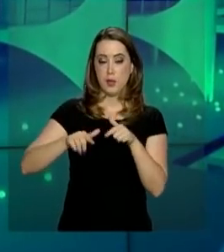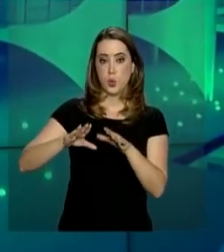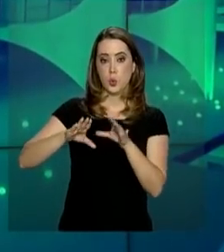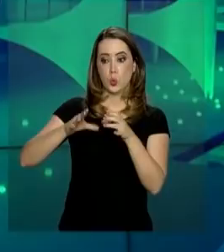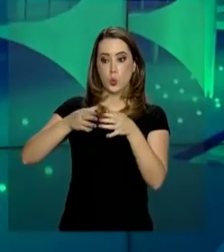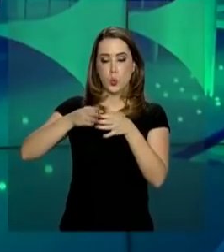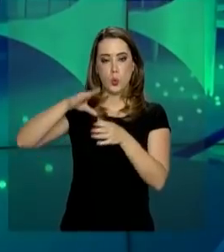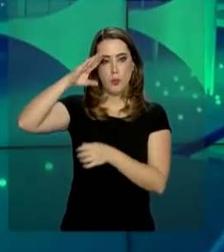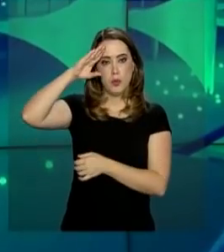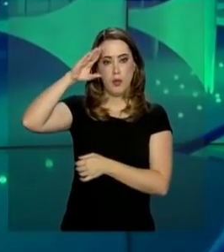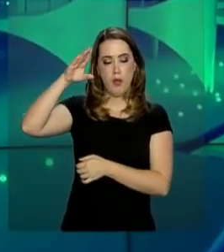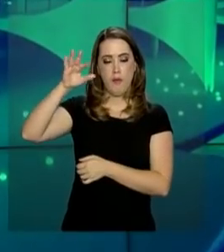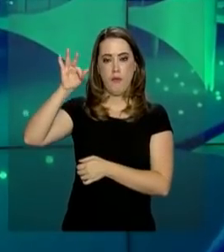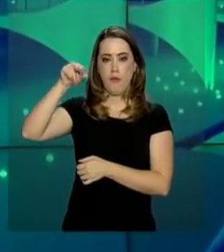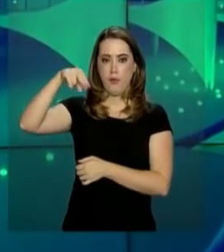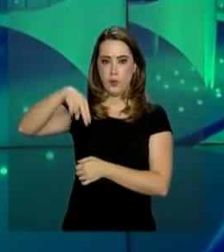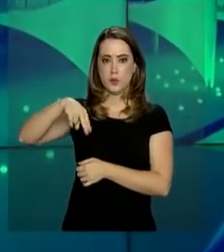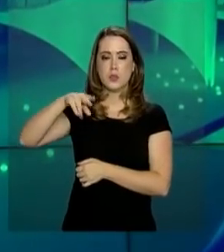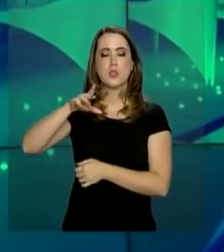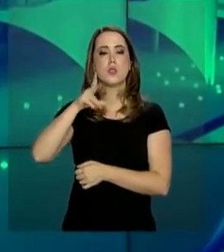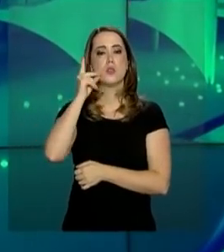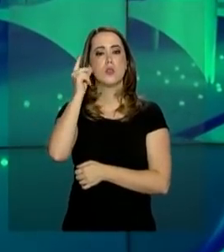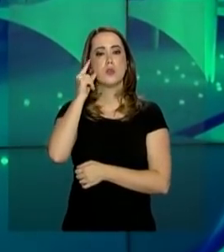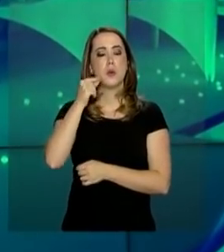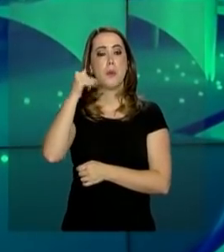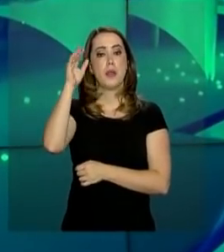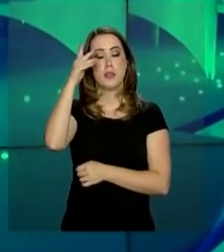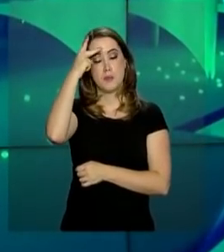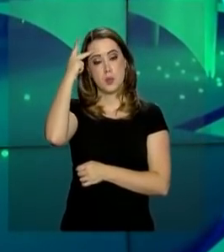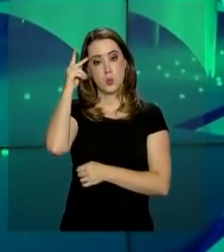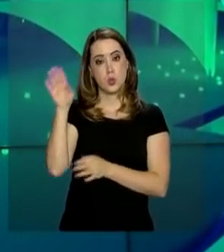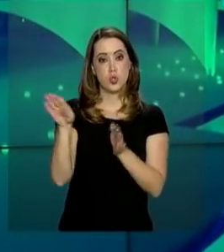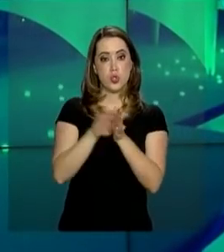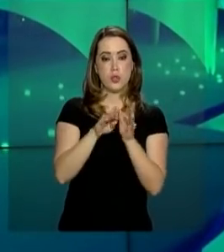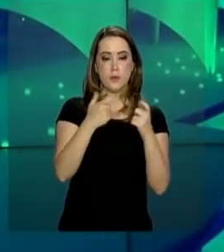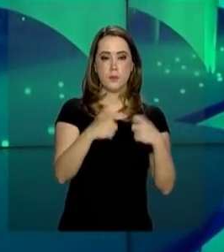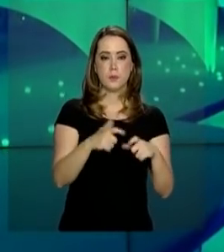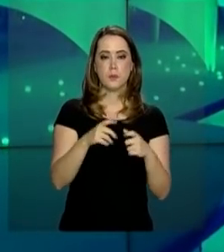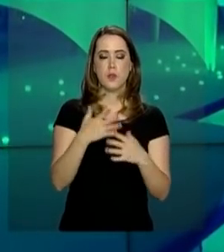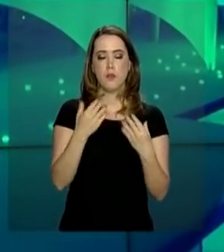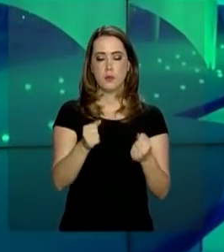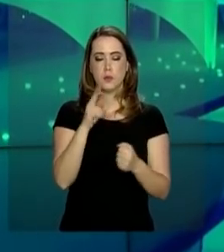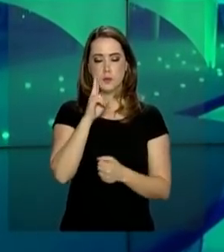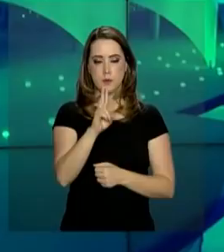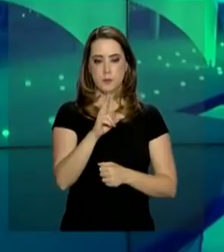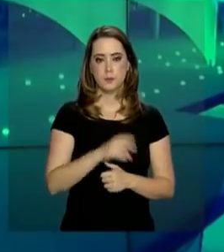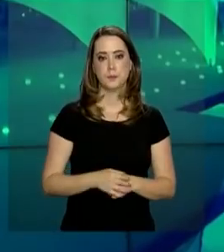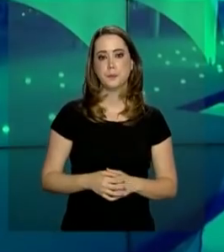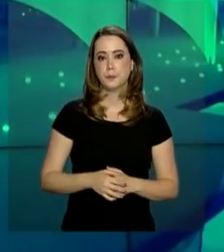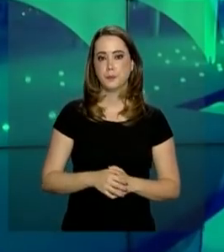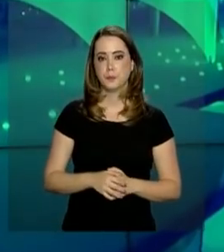no Ceará e mais agentes desembarcam no estado. Luciana Colares de Holanda tem os detalhes.